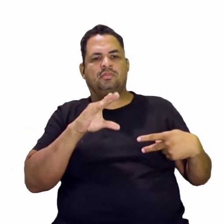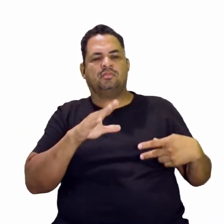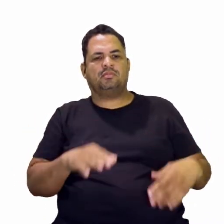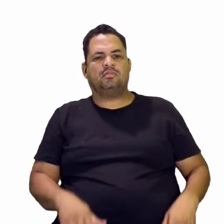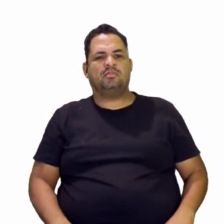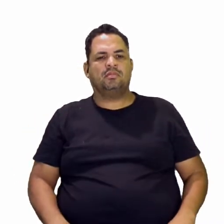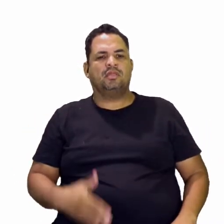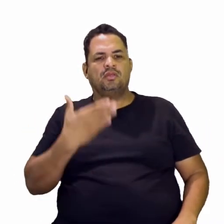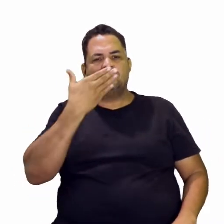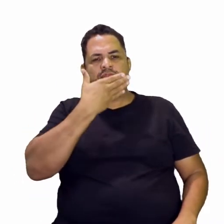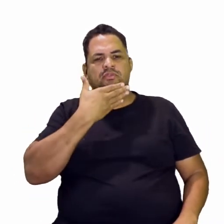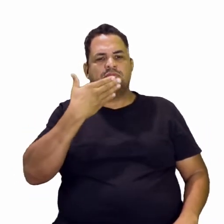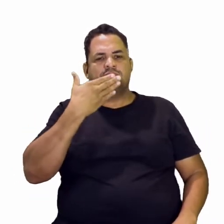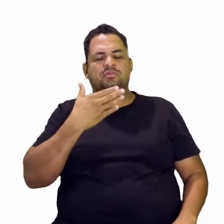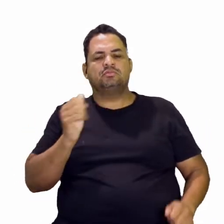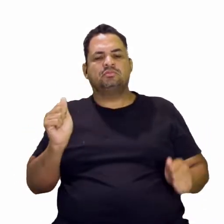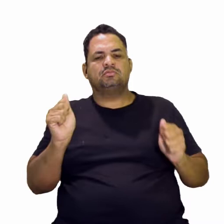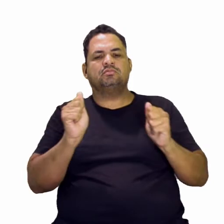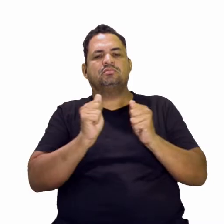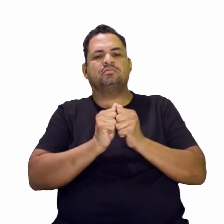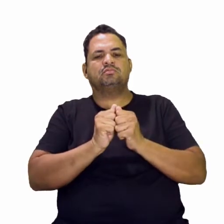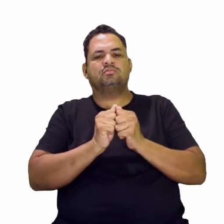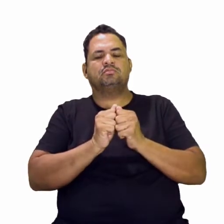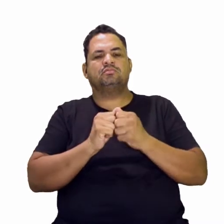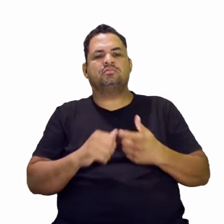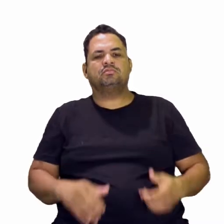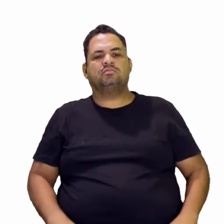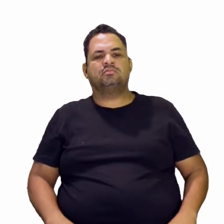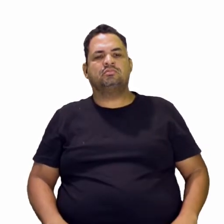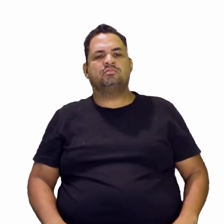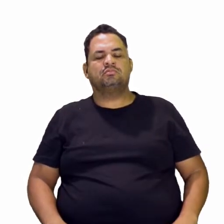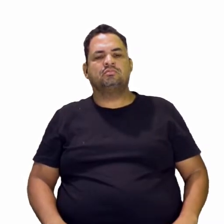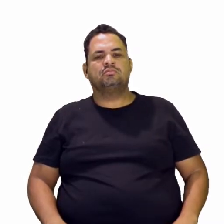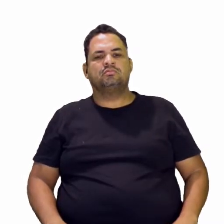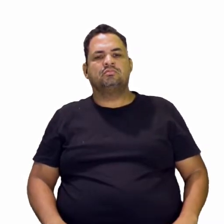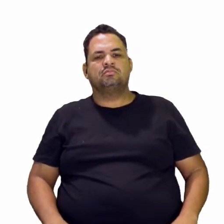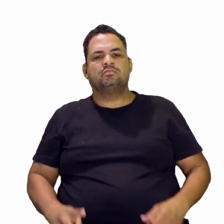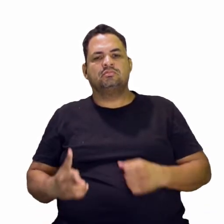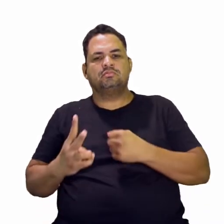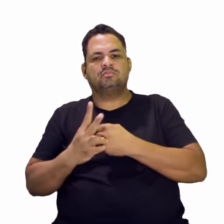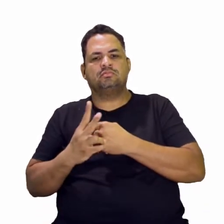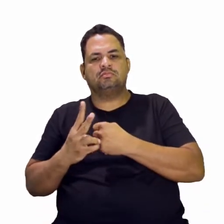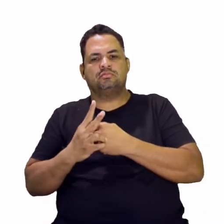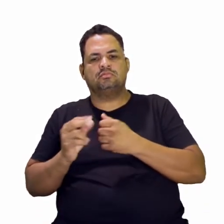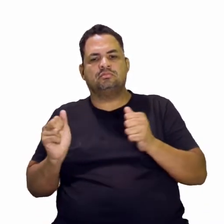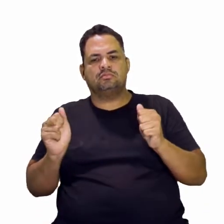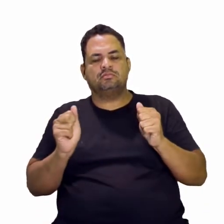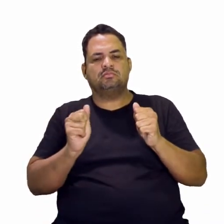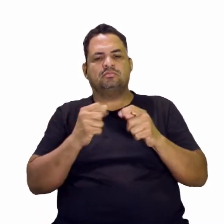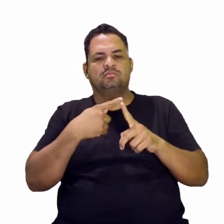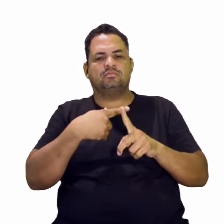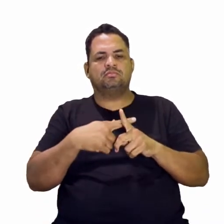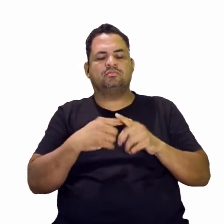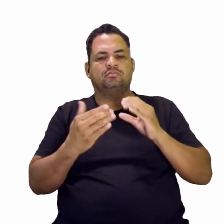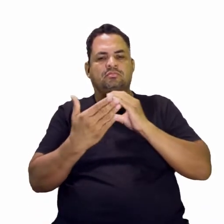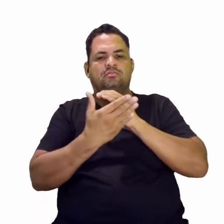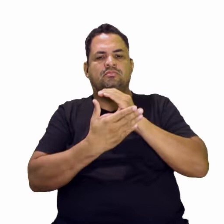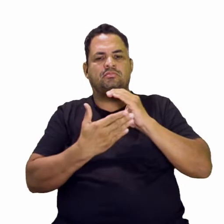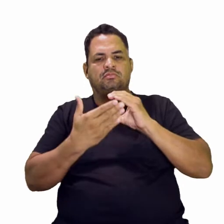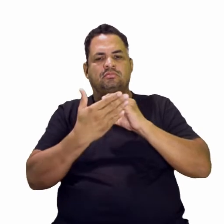seja, os açúcares junto com os lipídios, aí fica glicolipídios. As proteínas junto com os carboidratos chamados